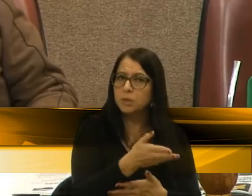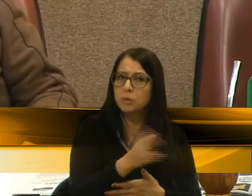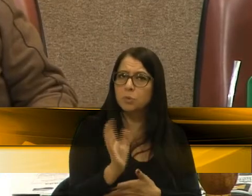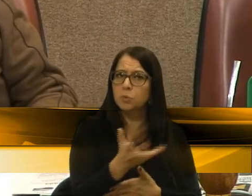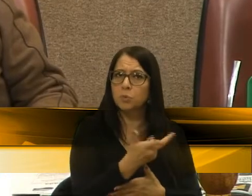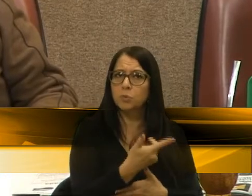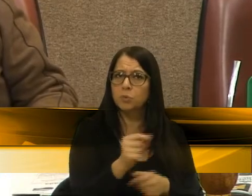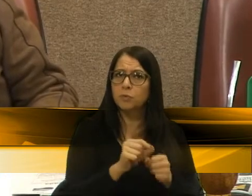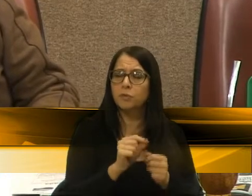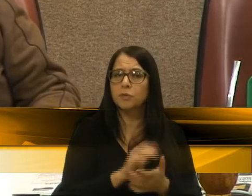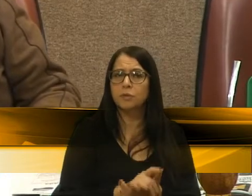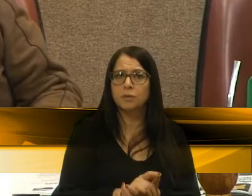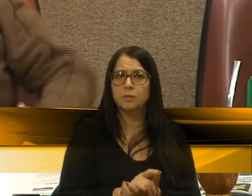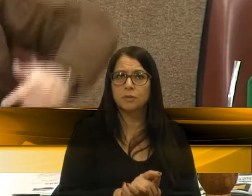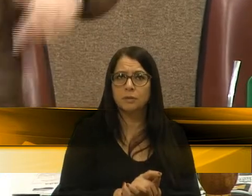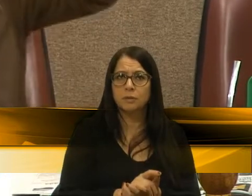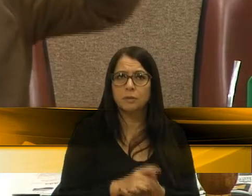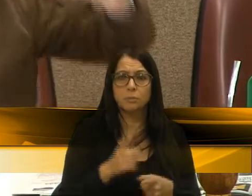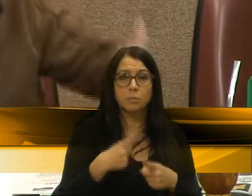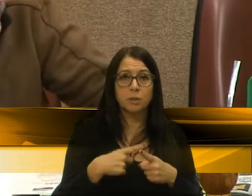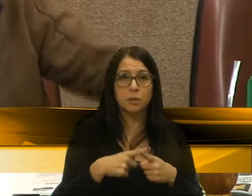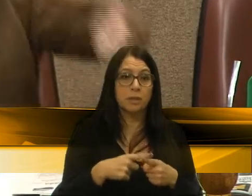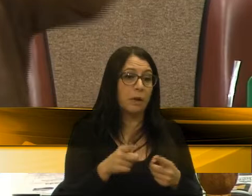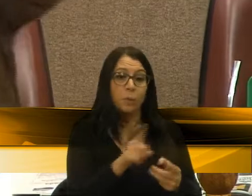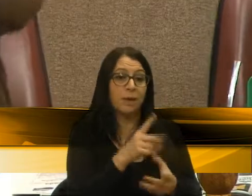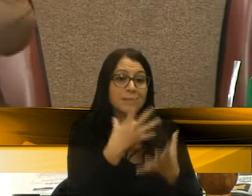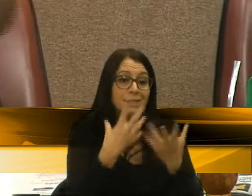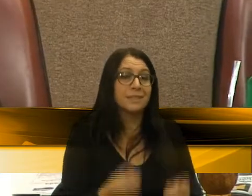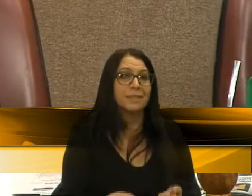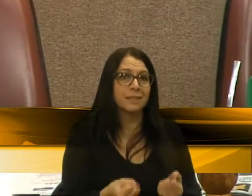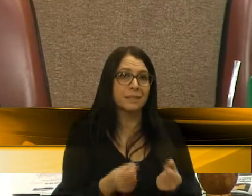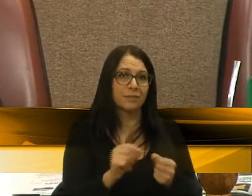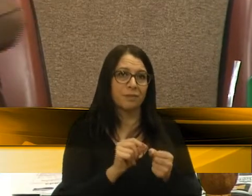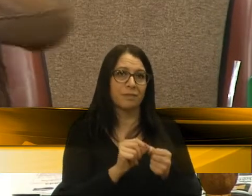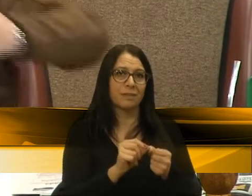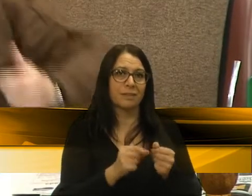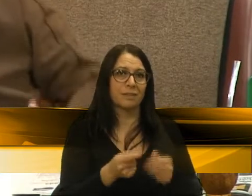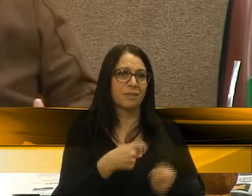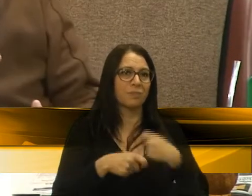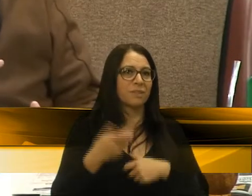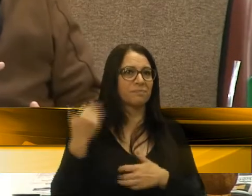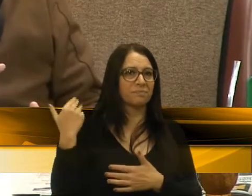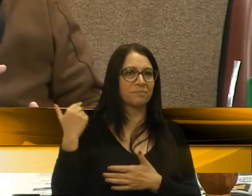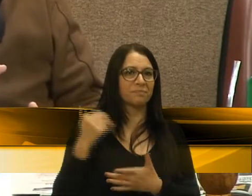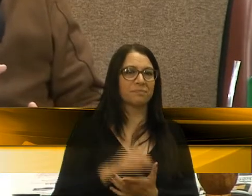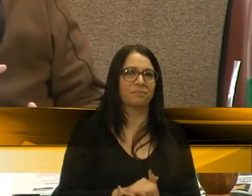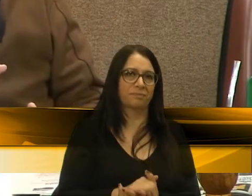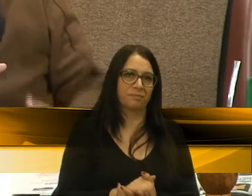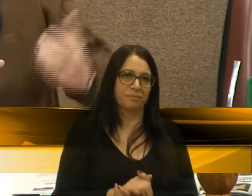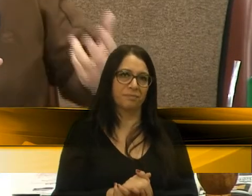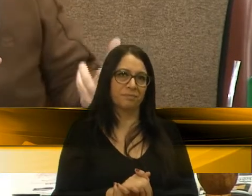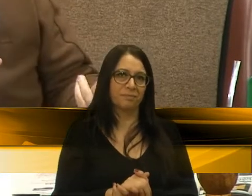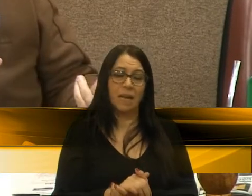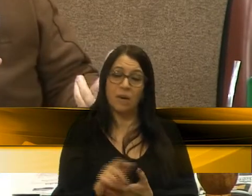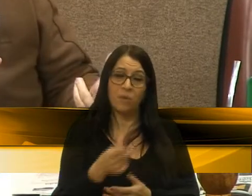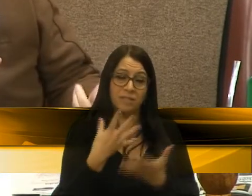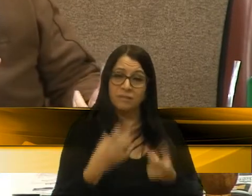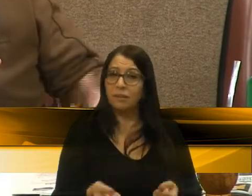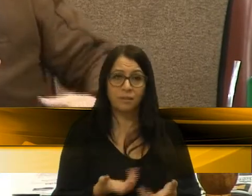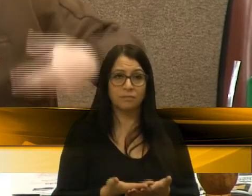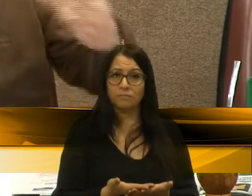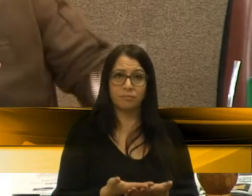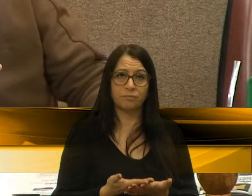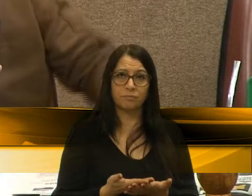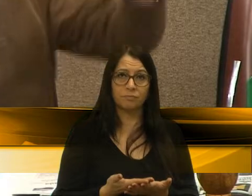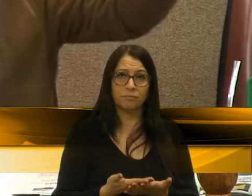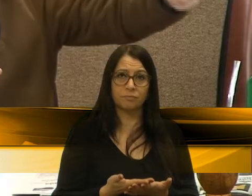que foi feito? Porque ela não admite que foi feito na administração passada. Ela não admite. Então ela